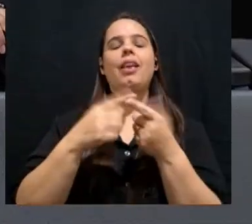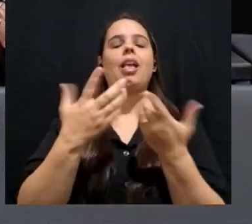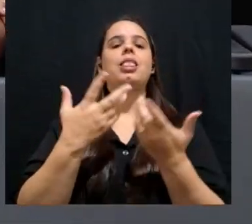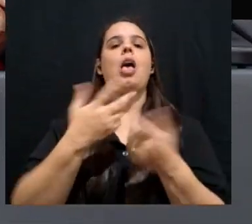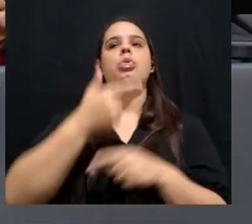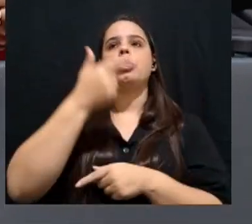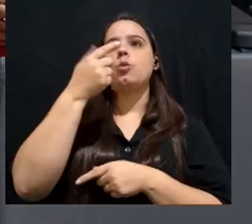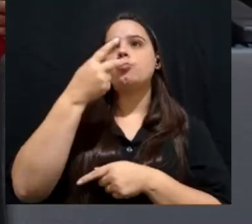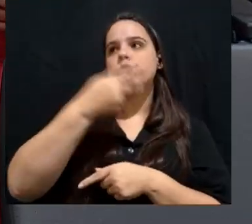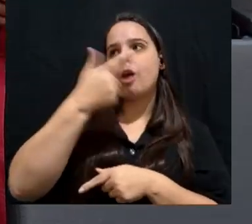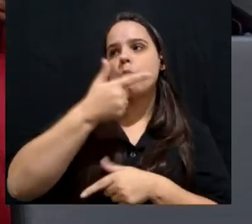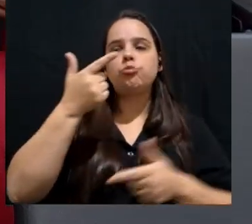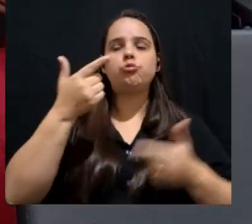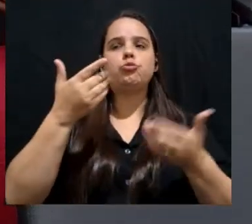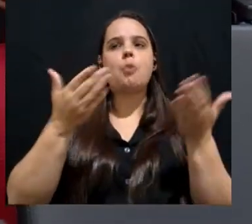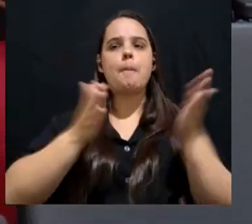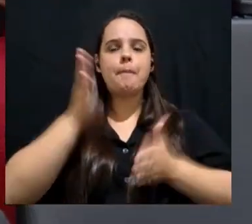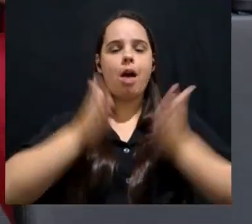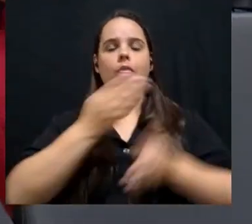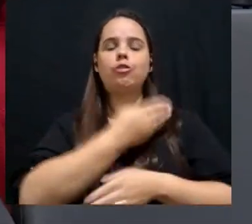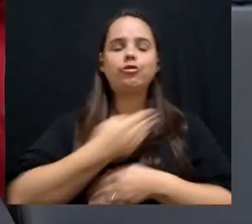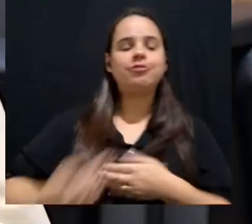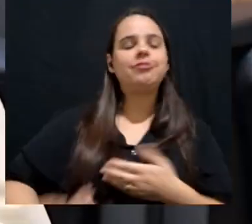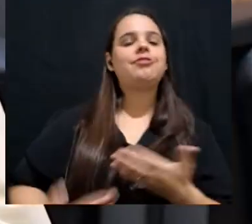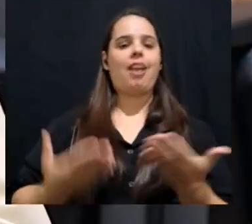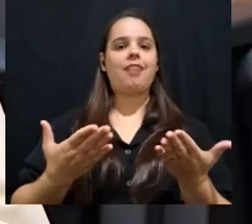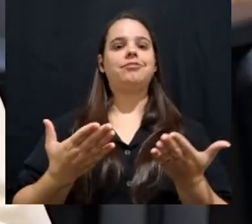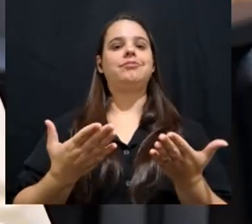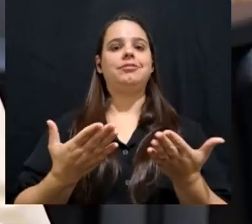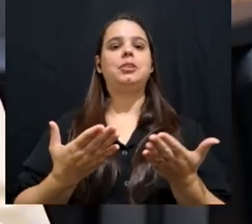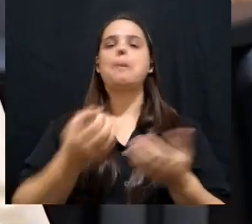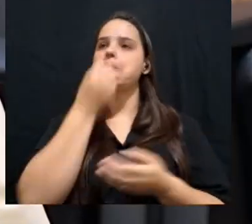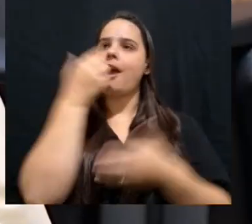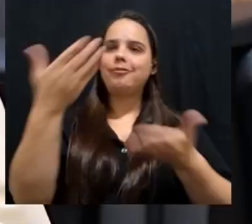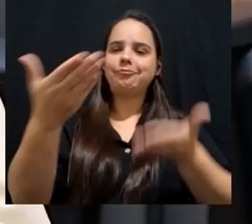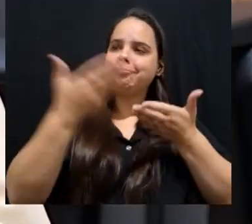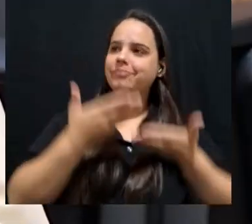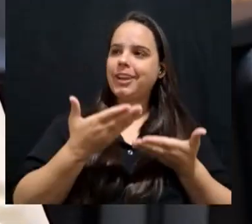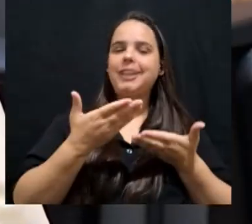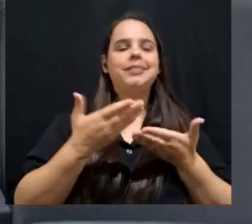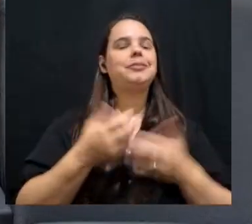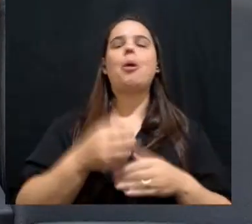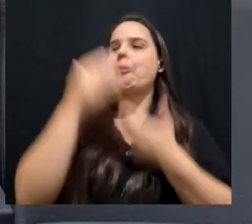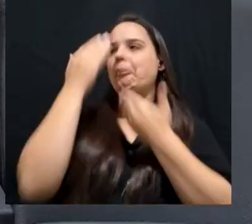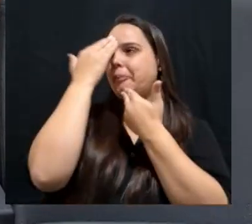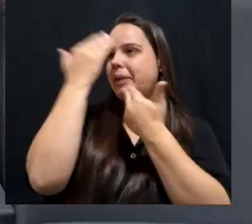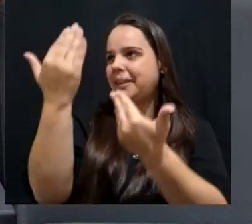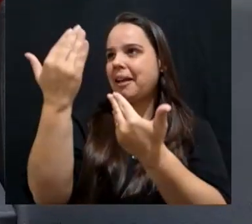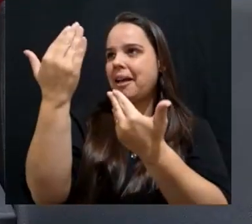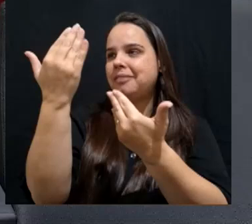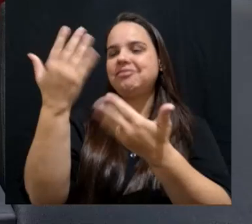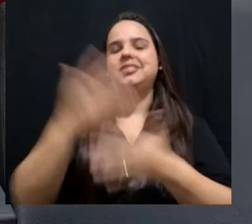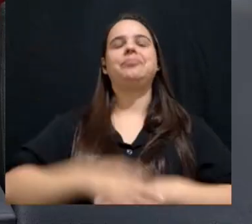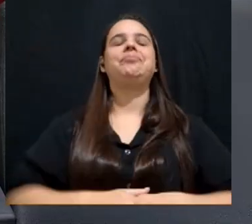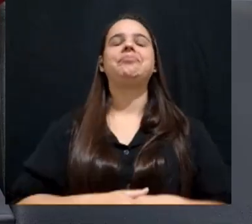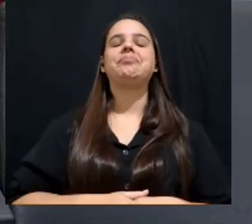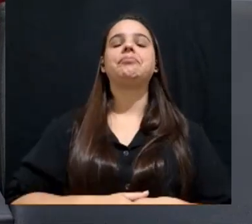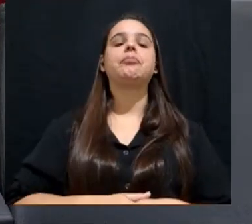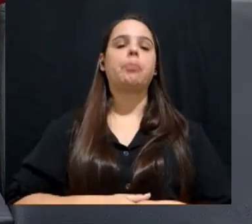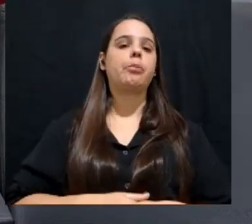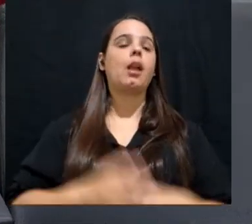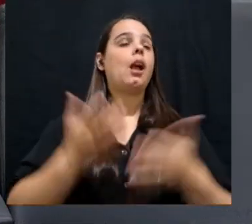vai conversar um pouquinho com a gente. Seja muito bem-vindo, vereador. Muito obrigado, agradeço o convite. Bom, vamos fazer